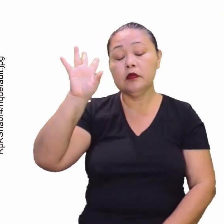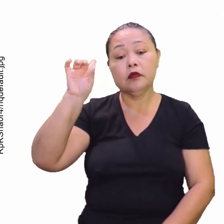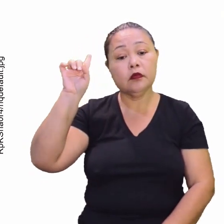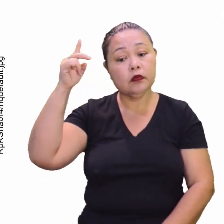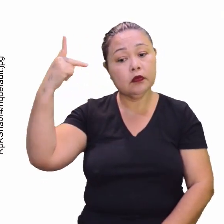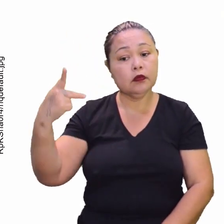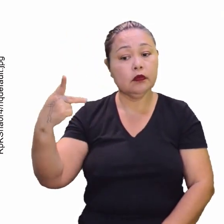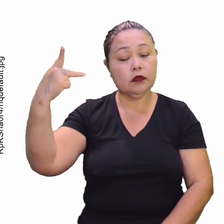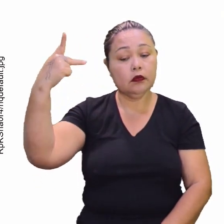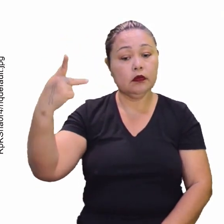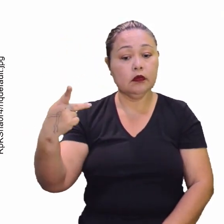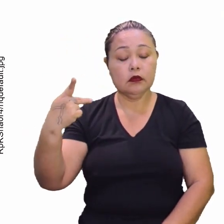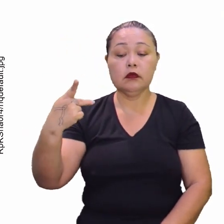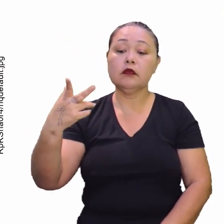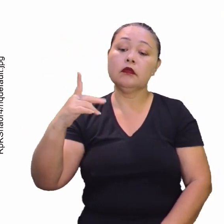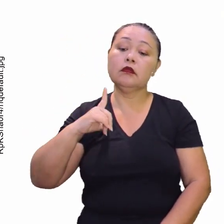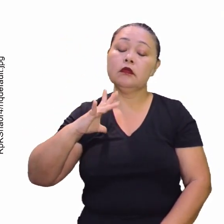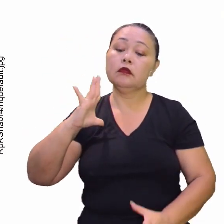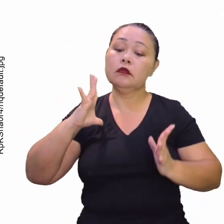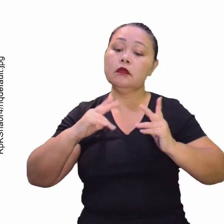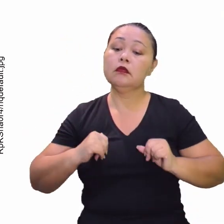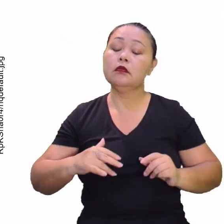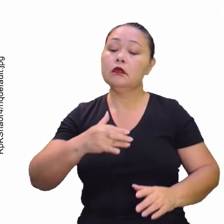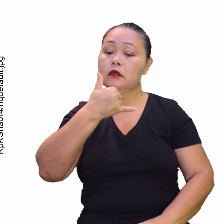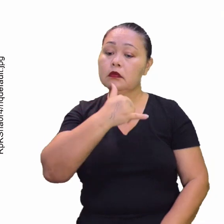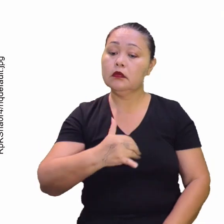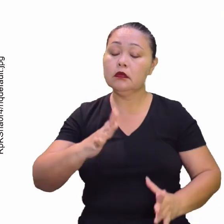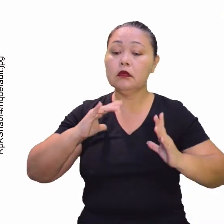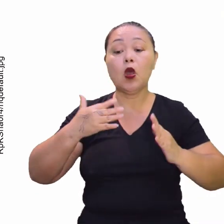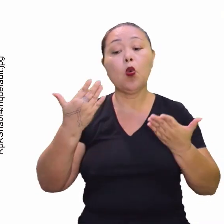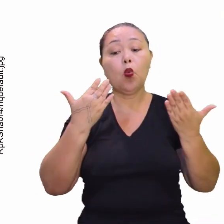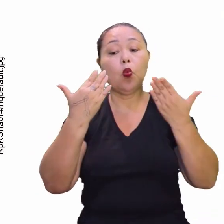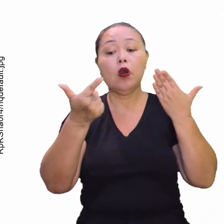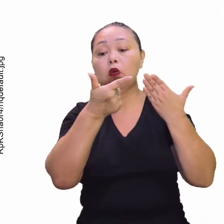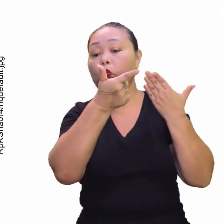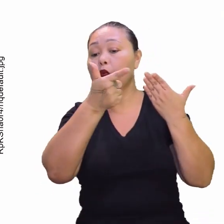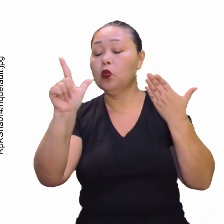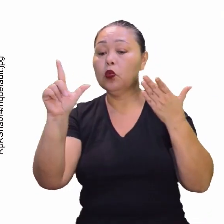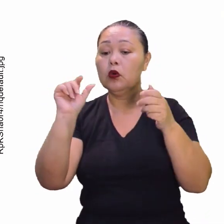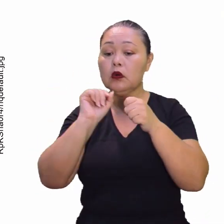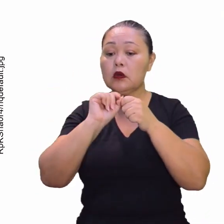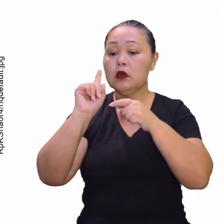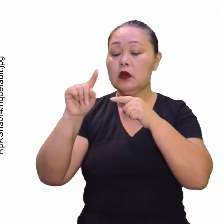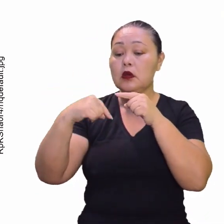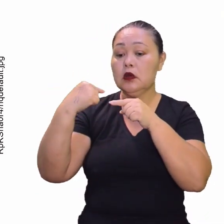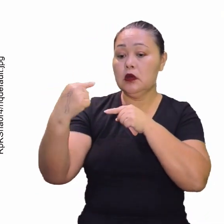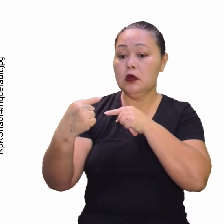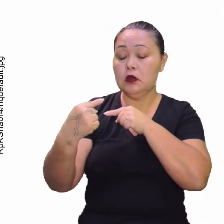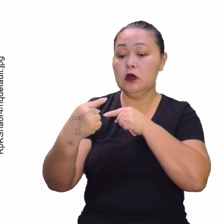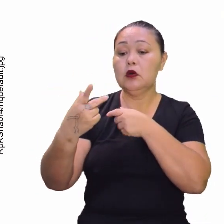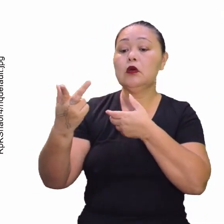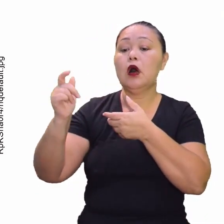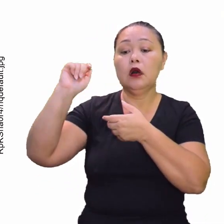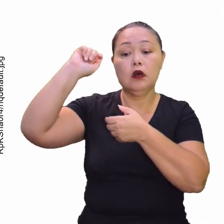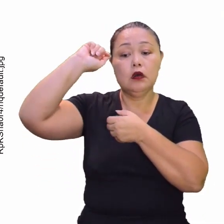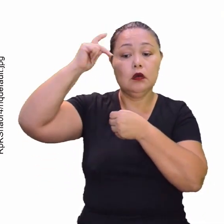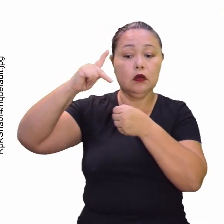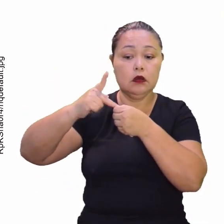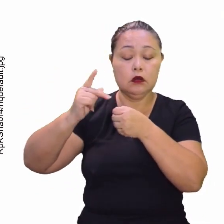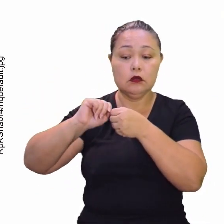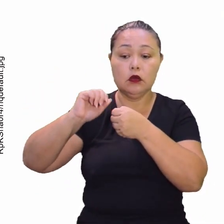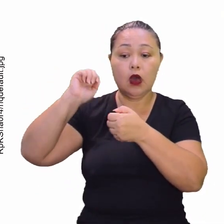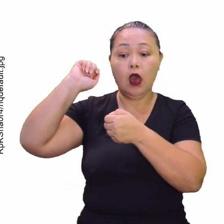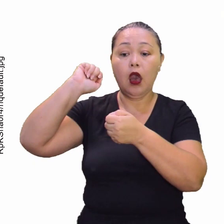são consideradas energias limpas, se comparado com as energias que são geradas a partir do petróleo, do